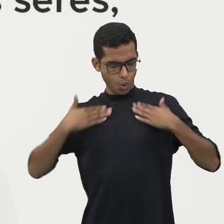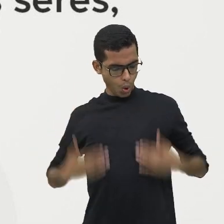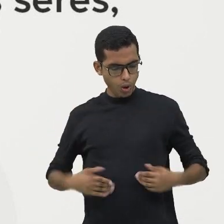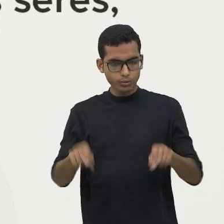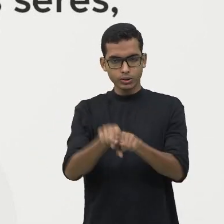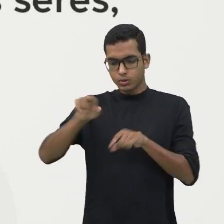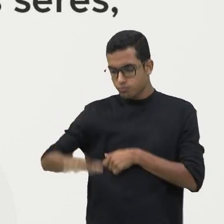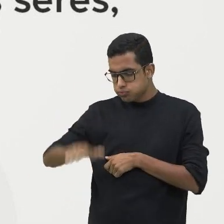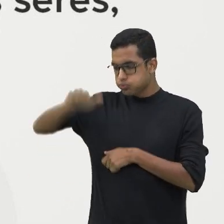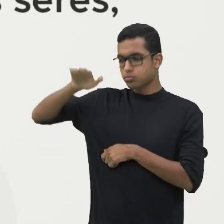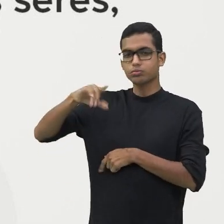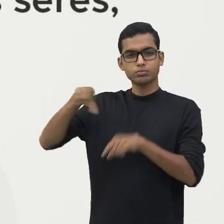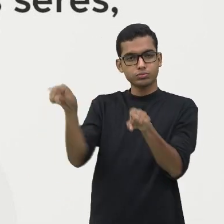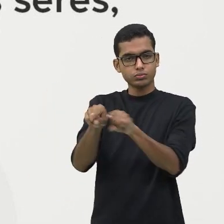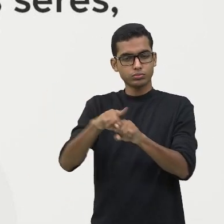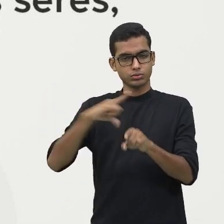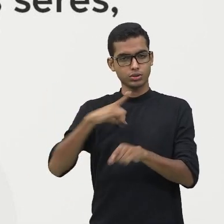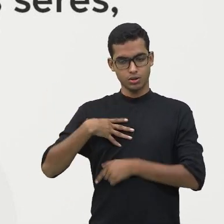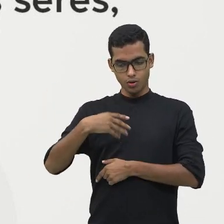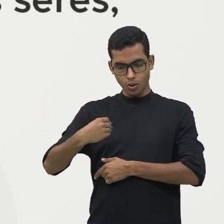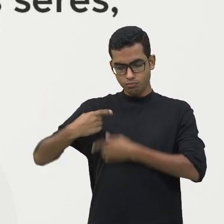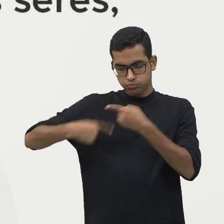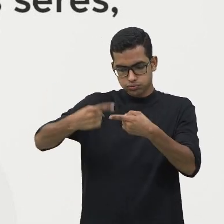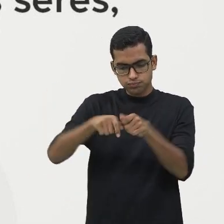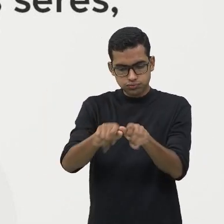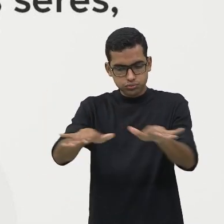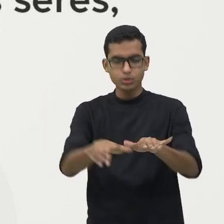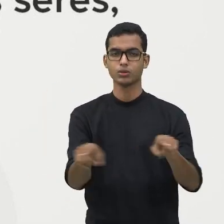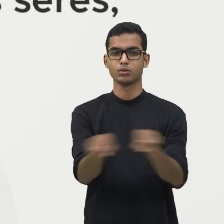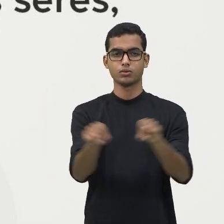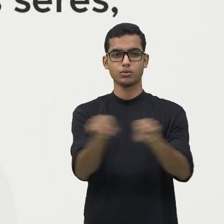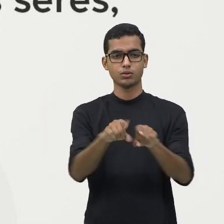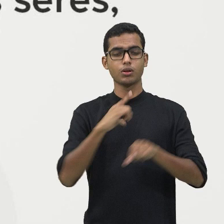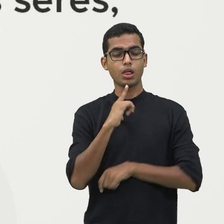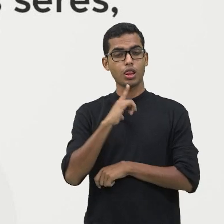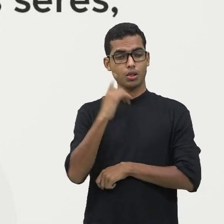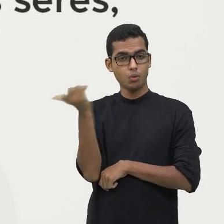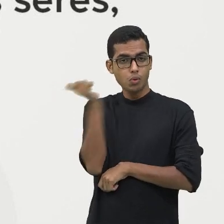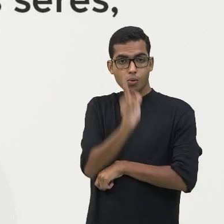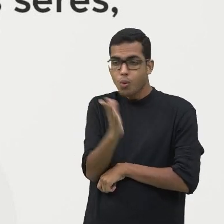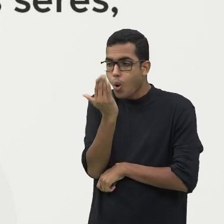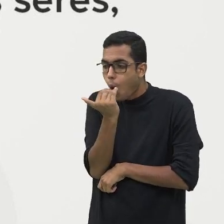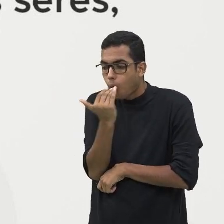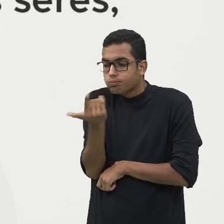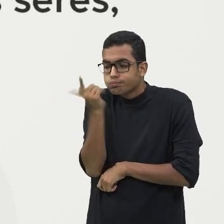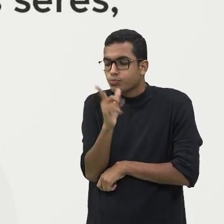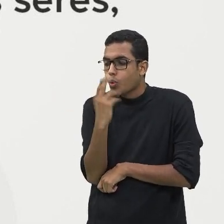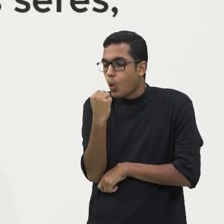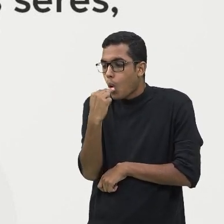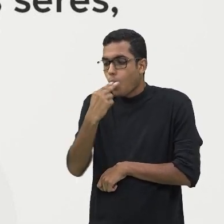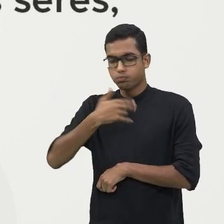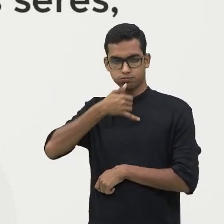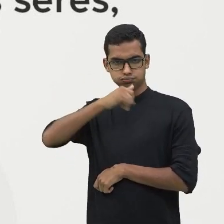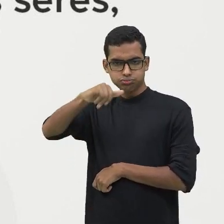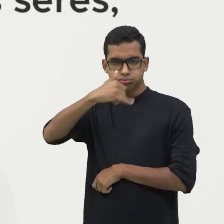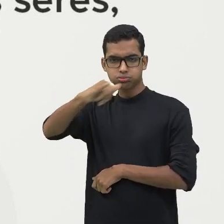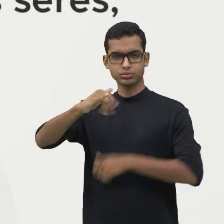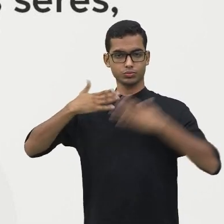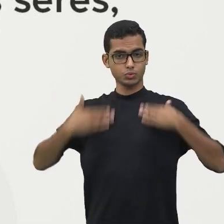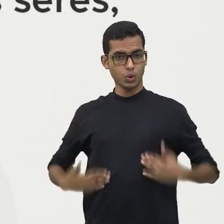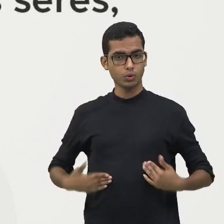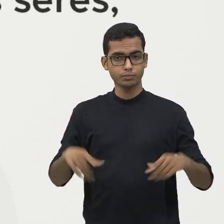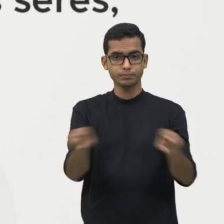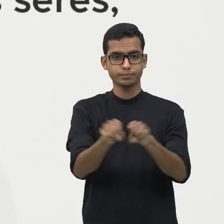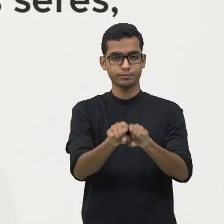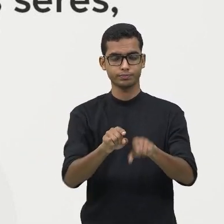se reproduzir, e eles vão obter a partir do alimento eles vão obter essa energia. Só que é o